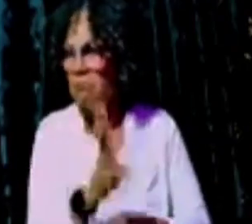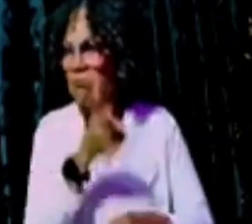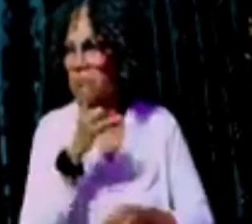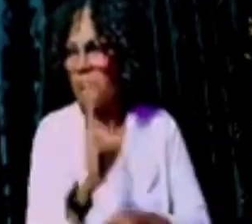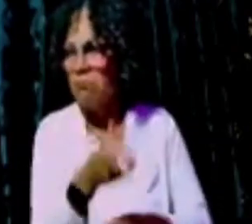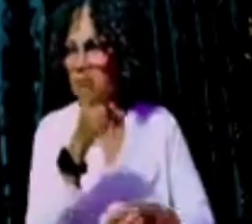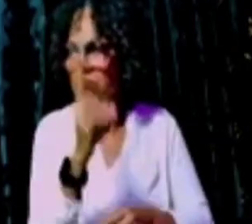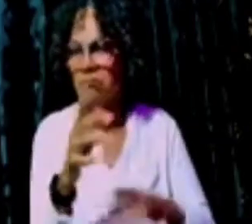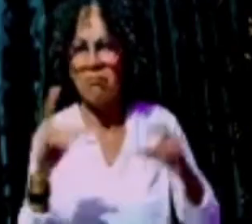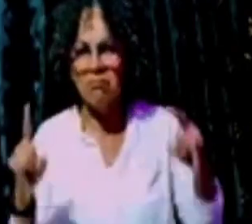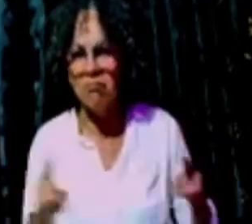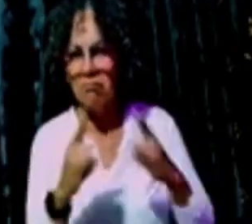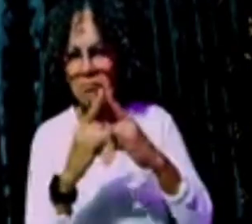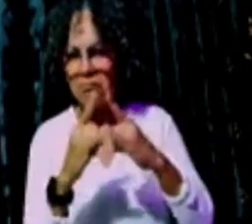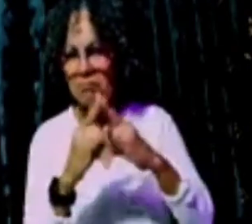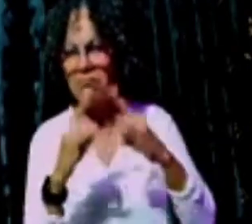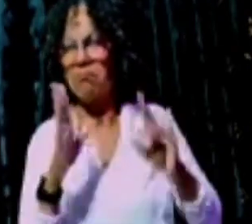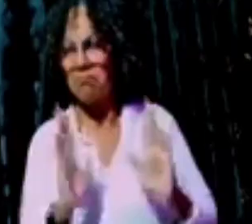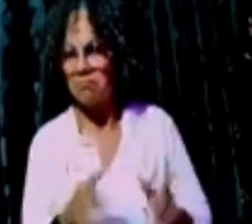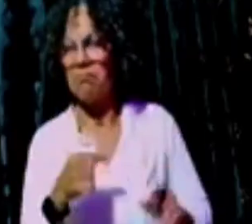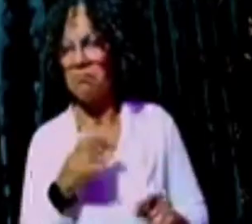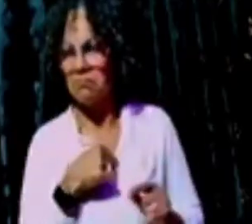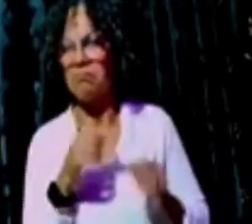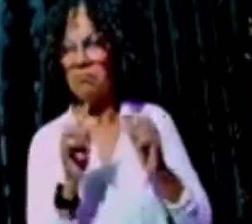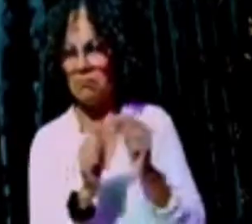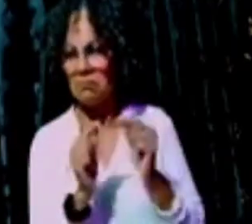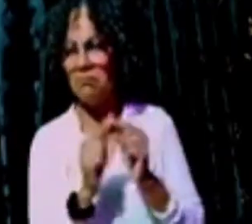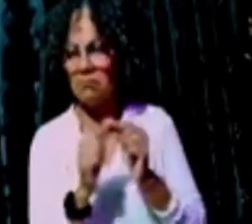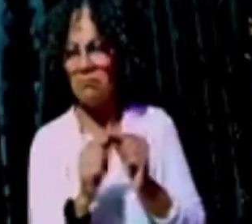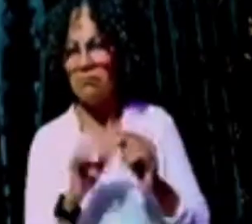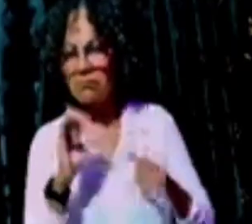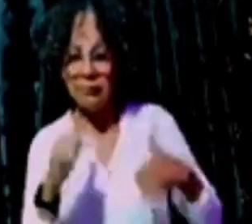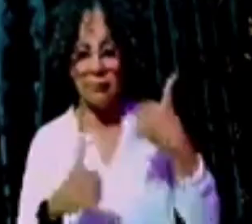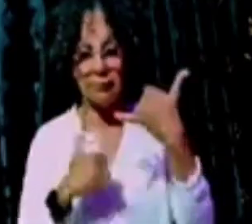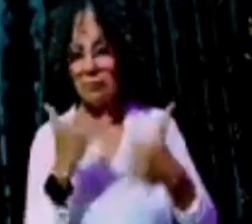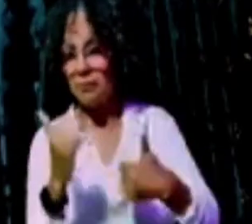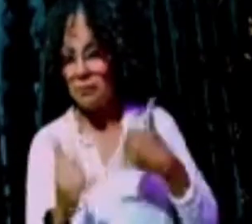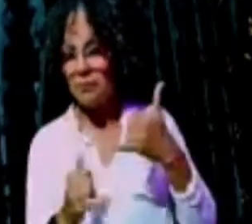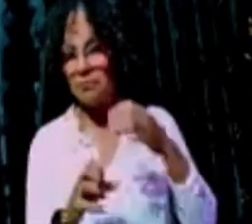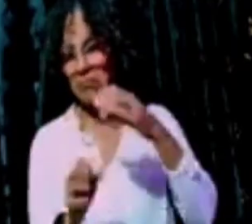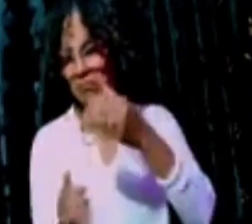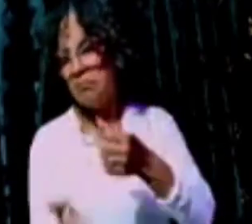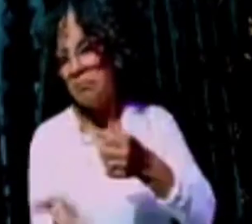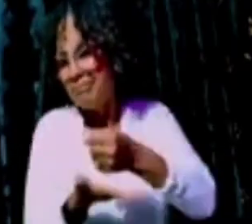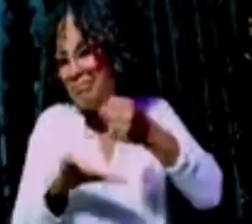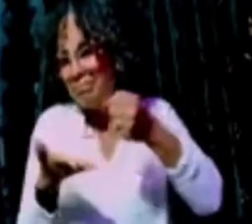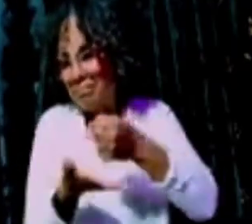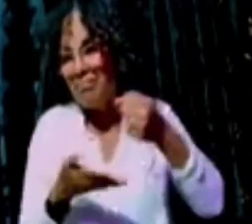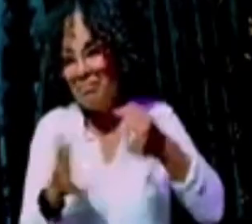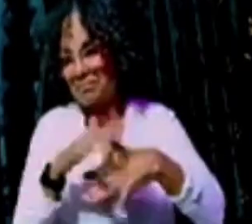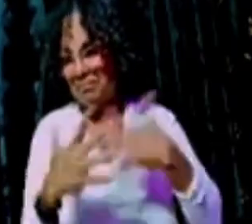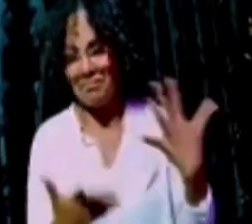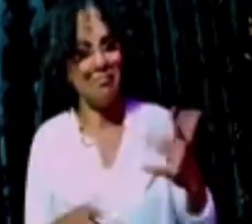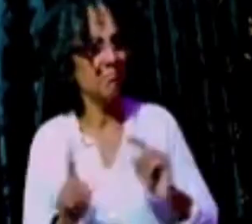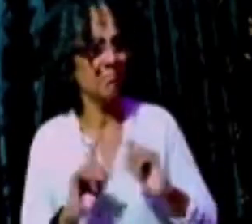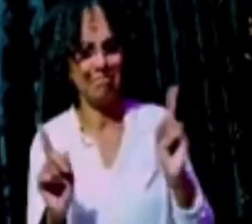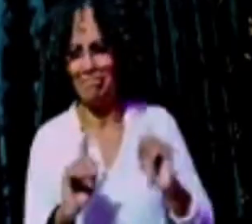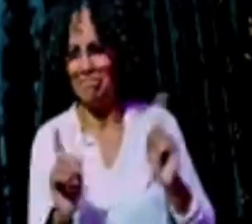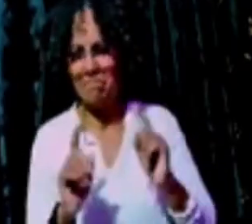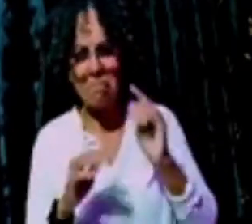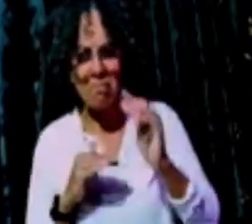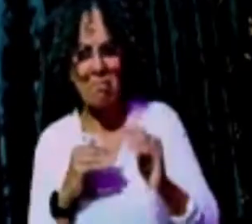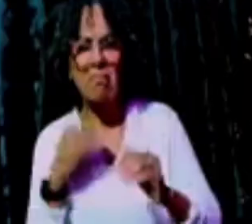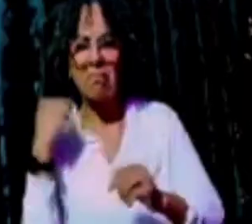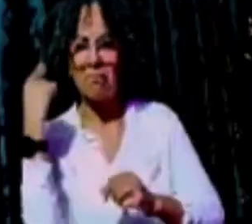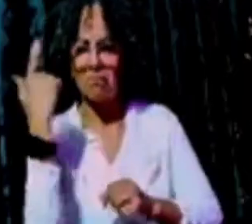fiz INE, já fiz vários cursos básicos. A gente costuma brincar assim, um curso básico para Libras não é suficiente. Você precisa fazer mais de